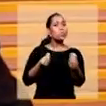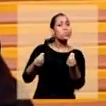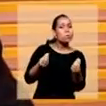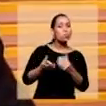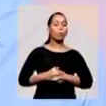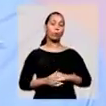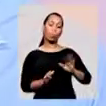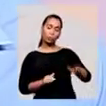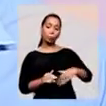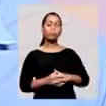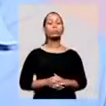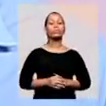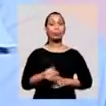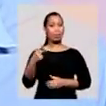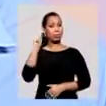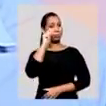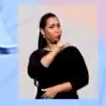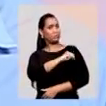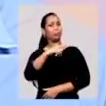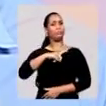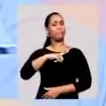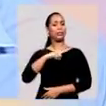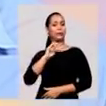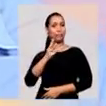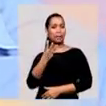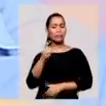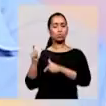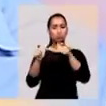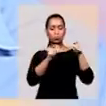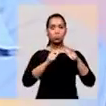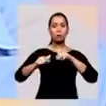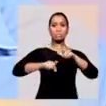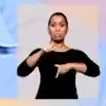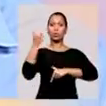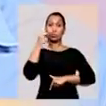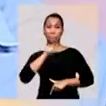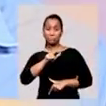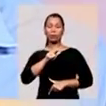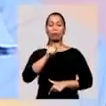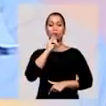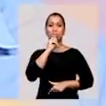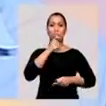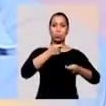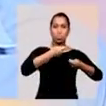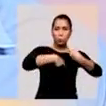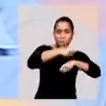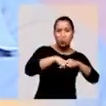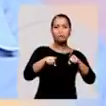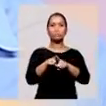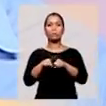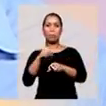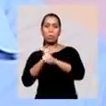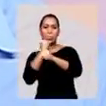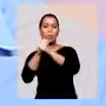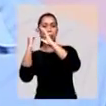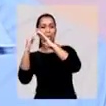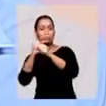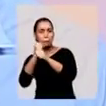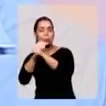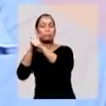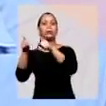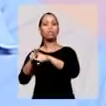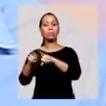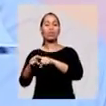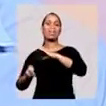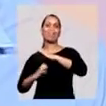é que está? Basicamente, São José do Rio Preto hoje você tem 3 áreas que empregam mais. Isso, o comércio, a construção civil, né,